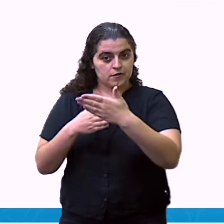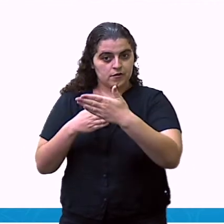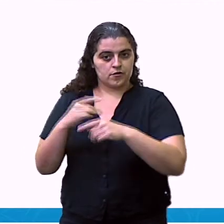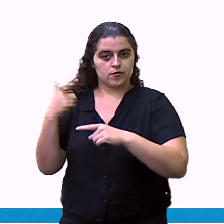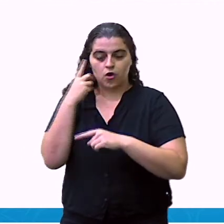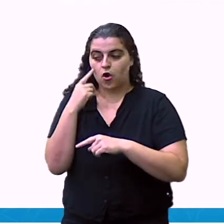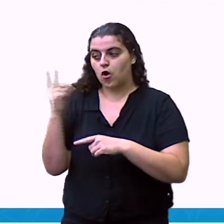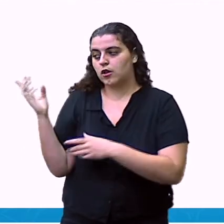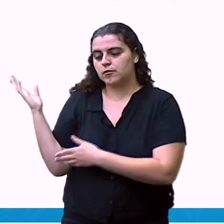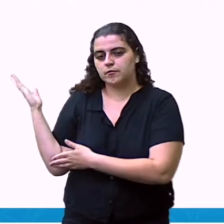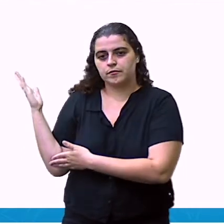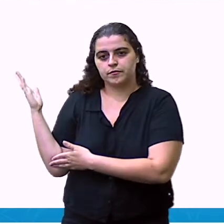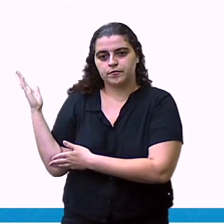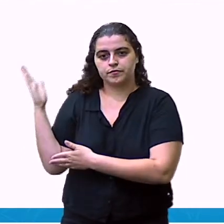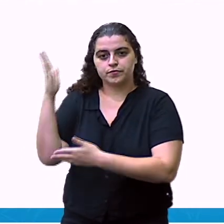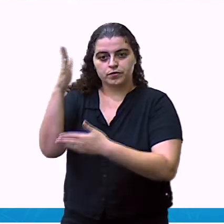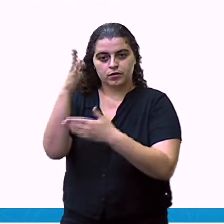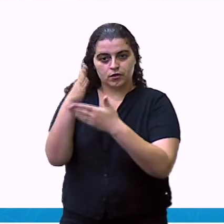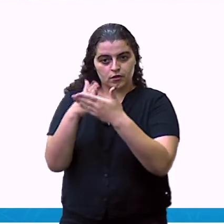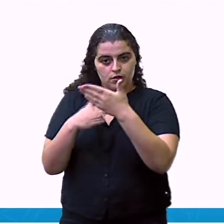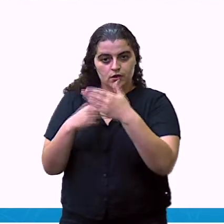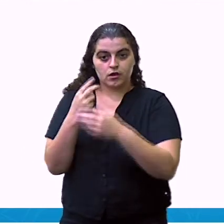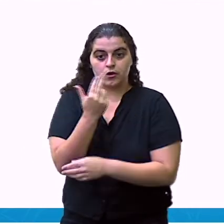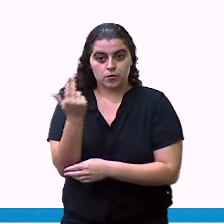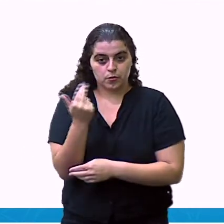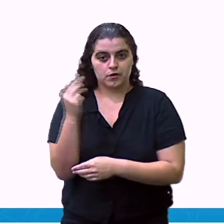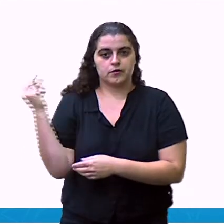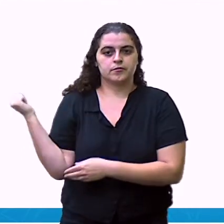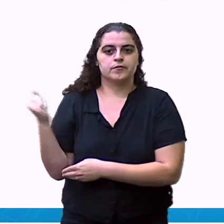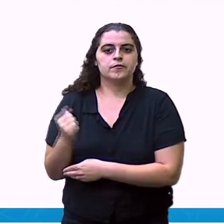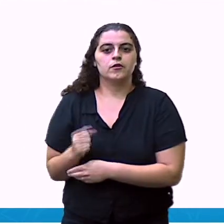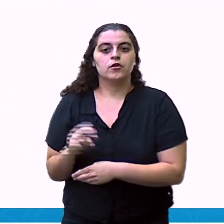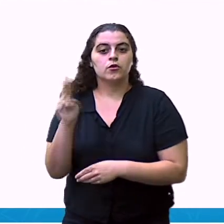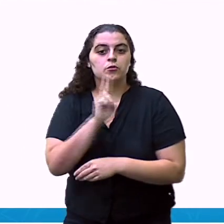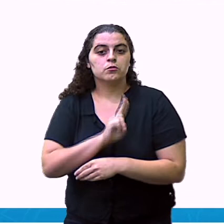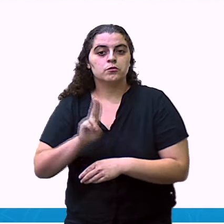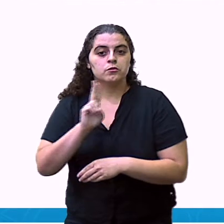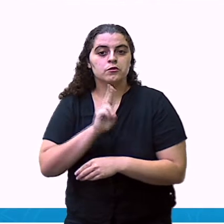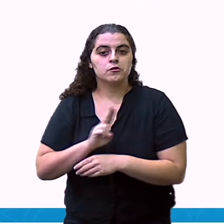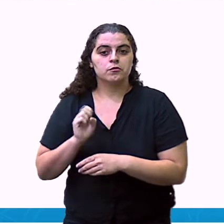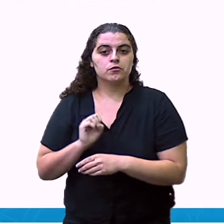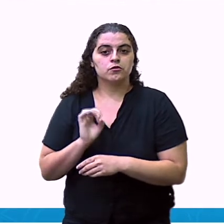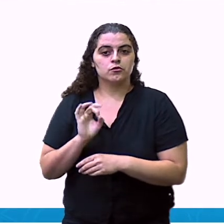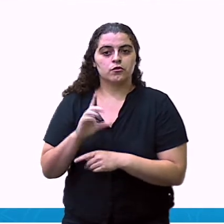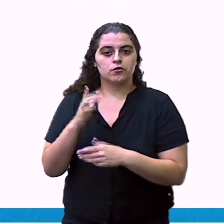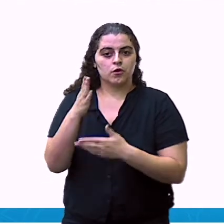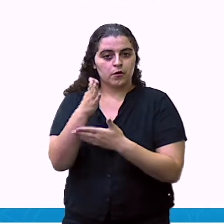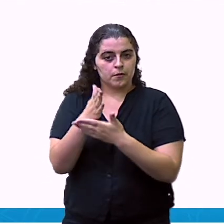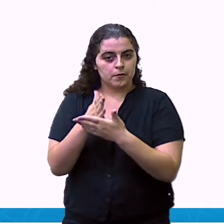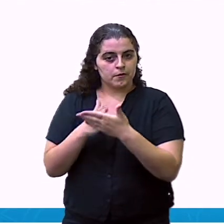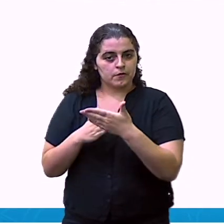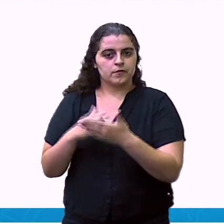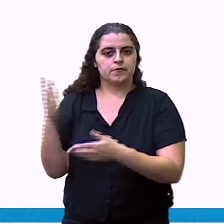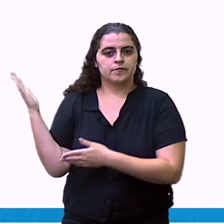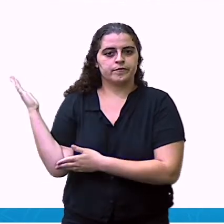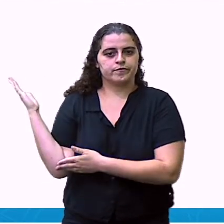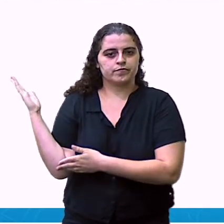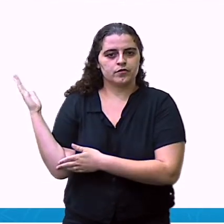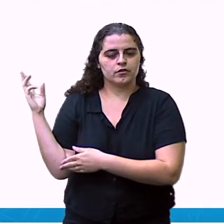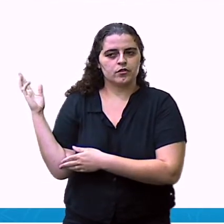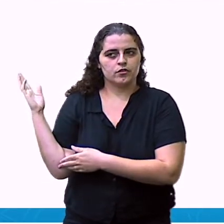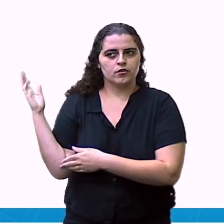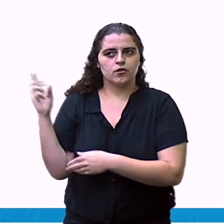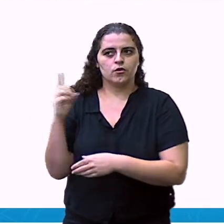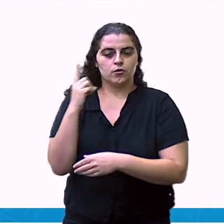uma figura repartida em duas partes iguais e utilizamos somente uma parte. Nós fazemos a leitura